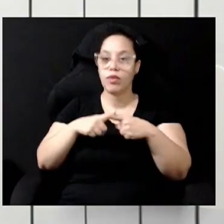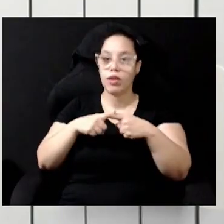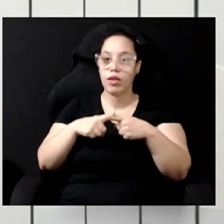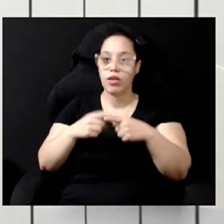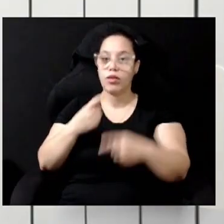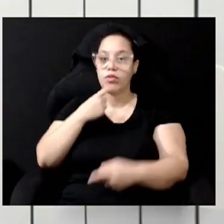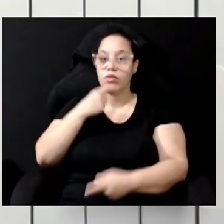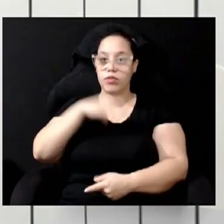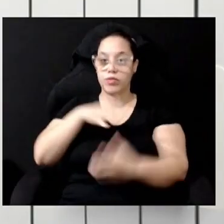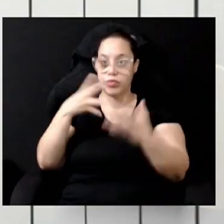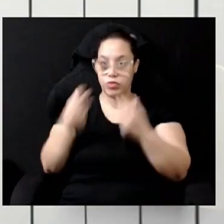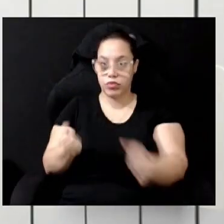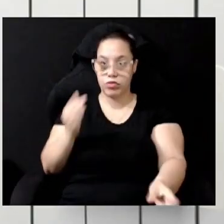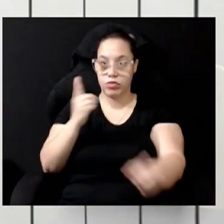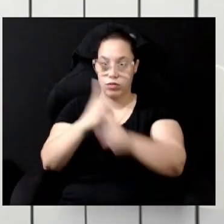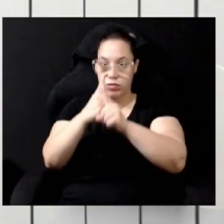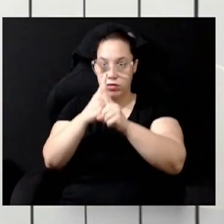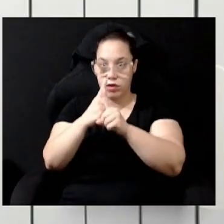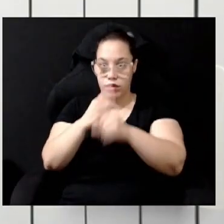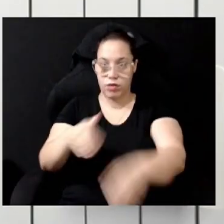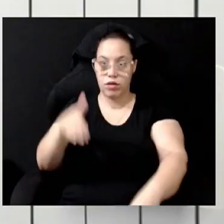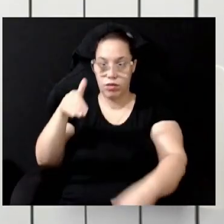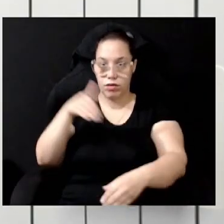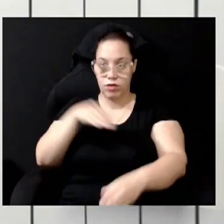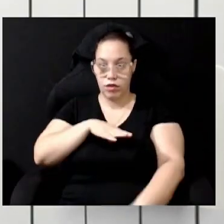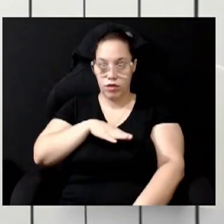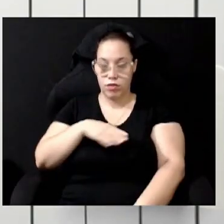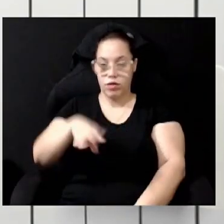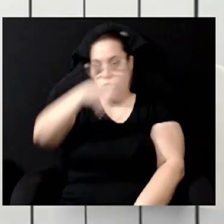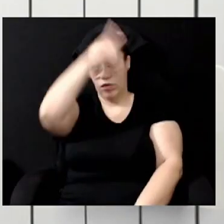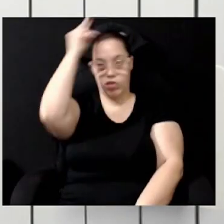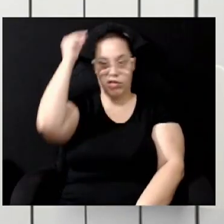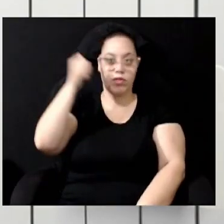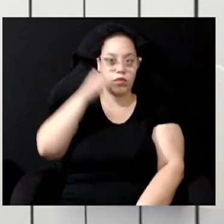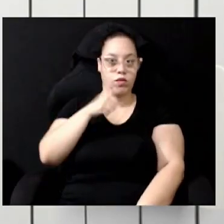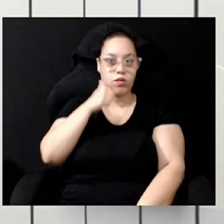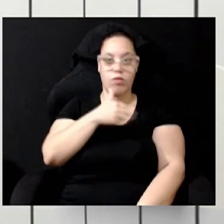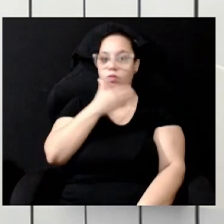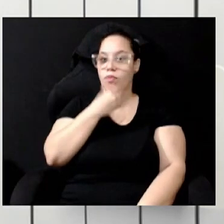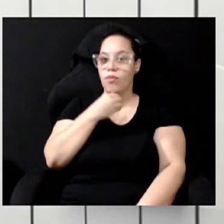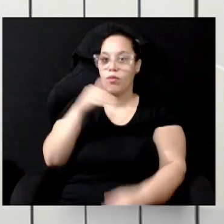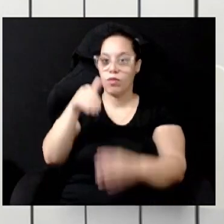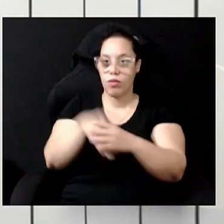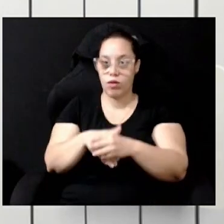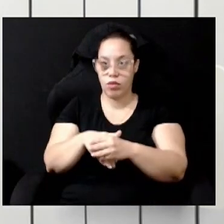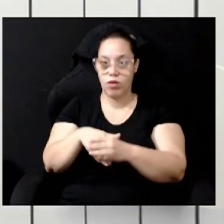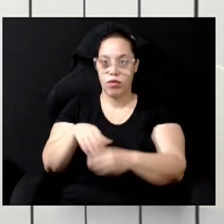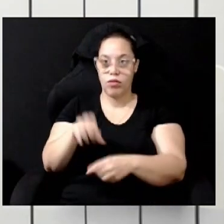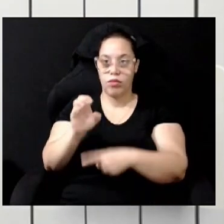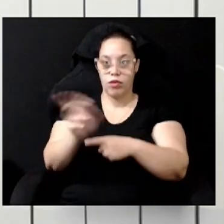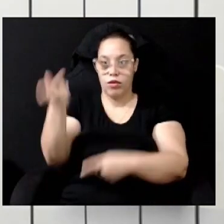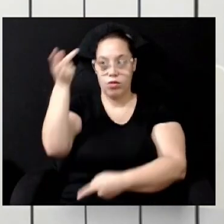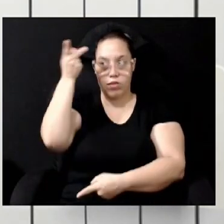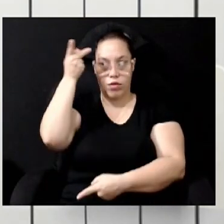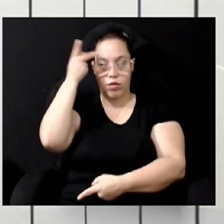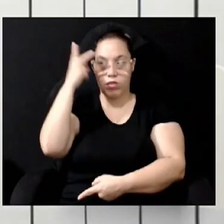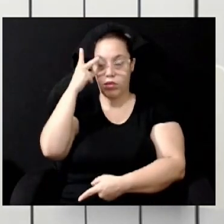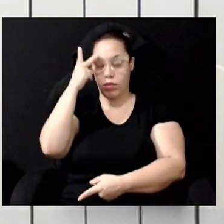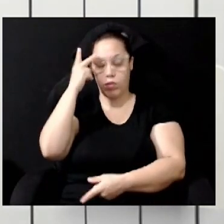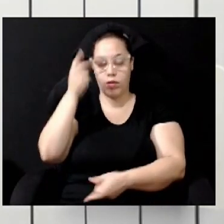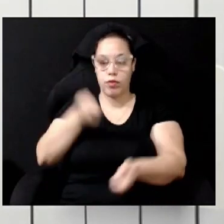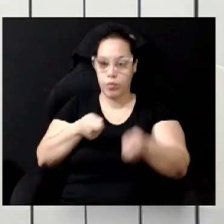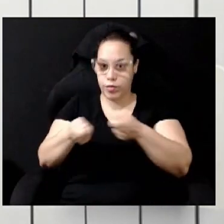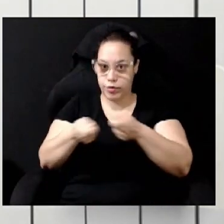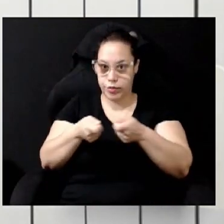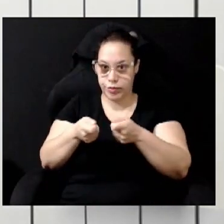primeiro encontro municipalista de prefeitos e prefeitas eleitos no estado de São Paulo. A organização foi da